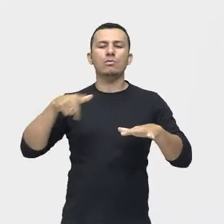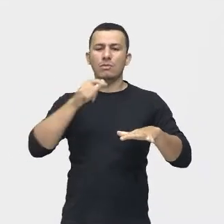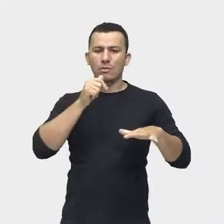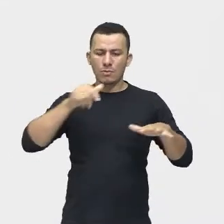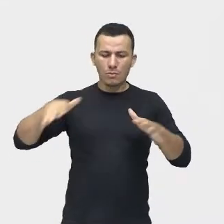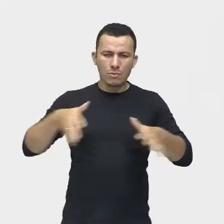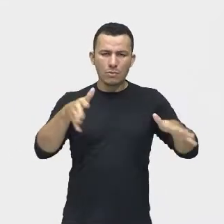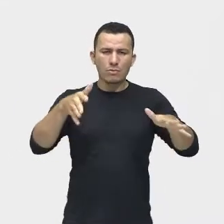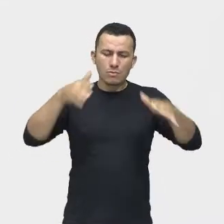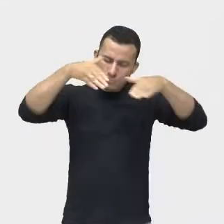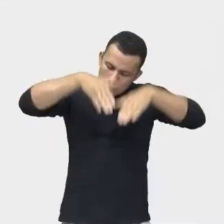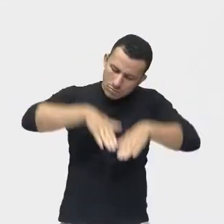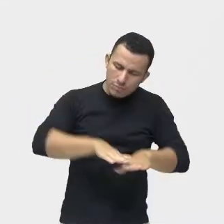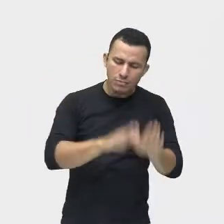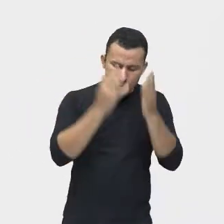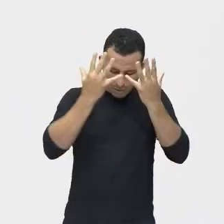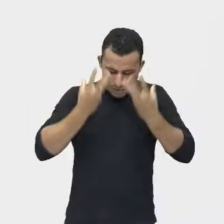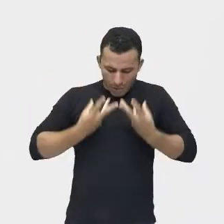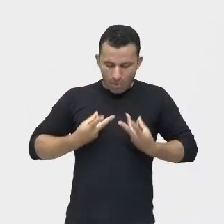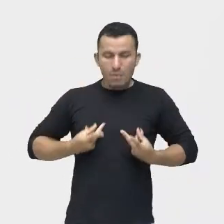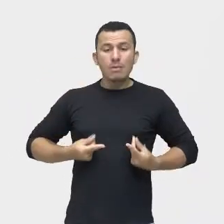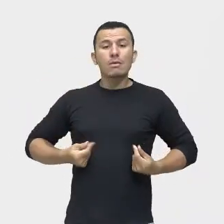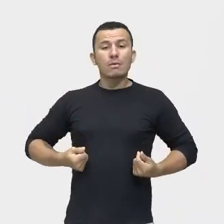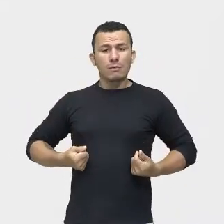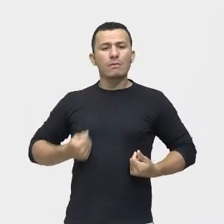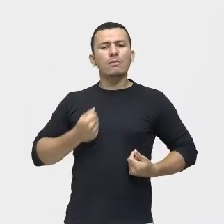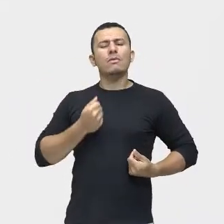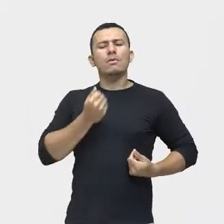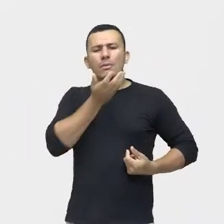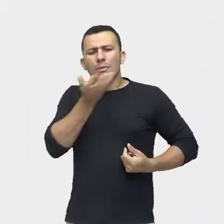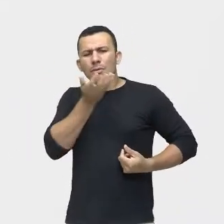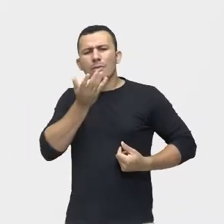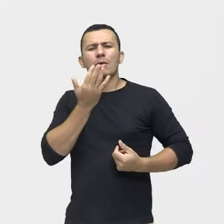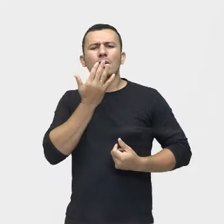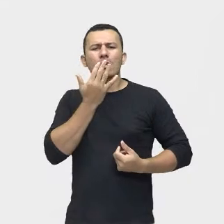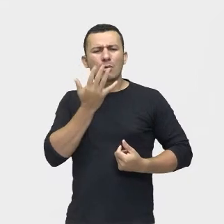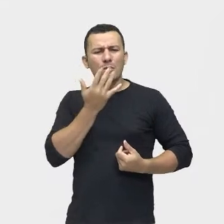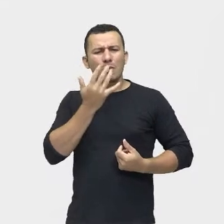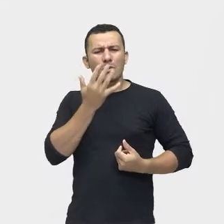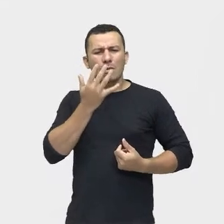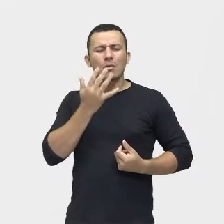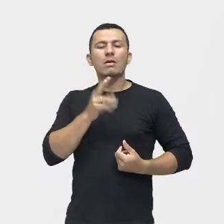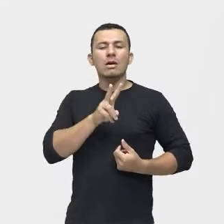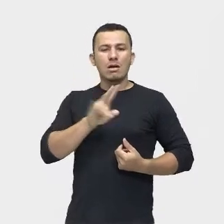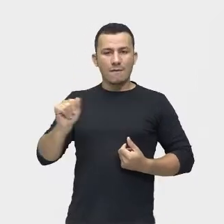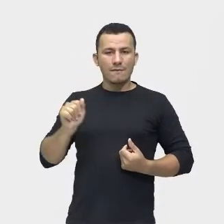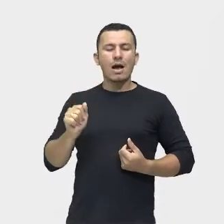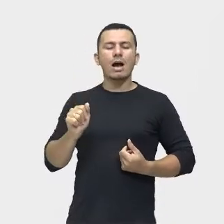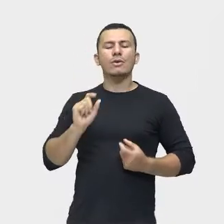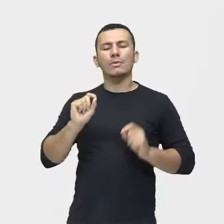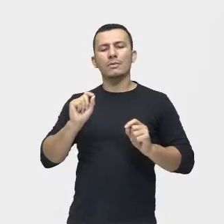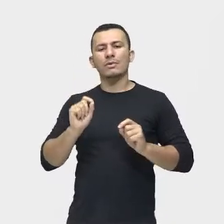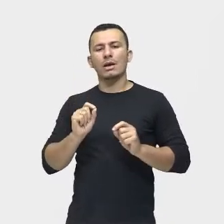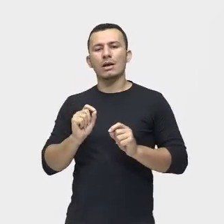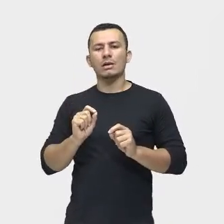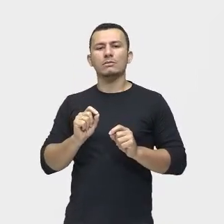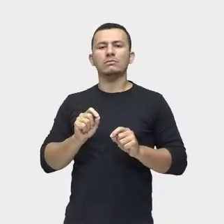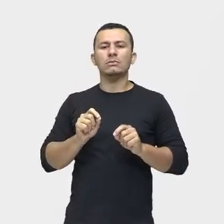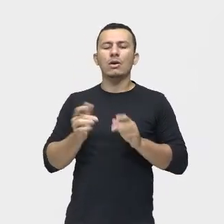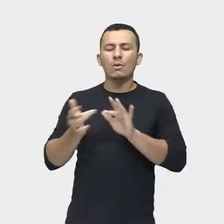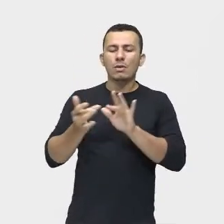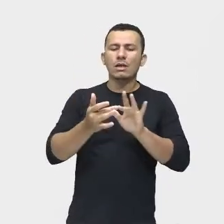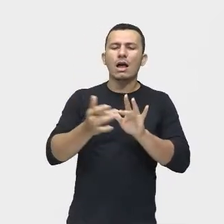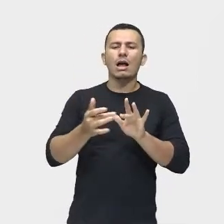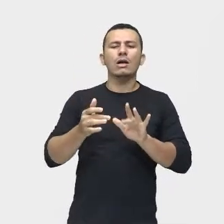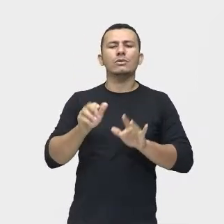Ganges, onde essa tinta colorida, este pó, anilina colorida, vai ser colocado lá no rio para o